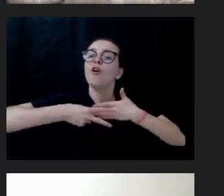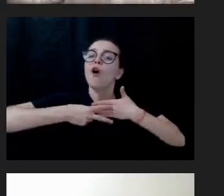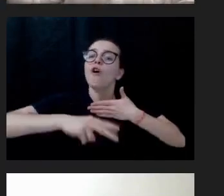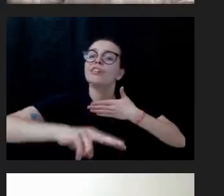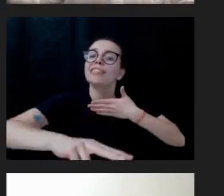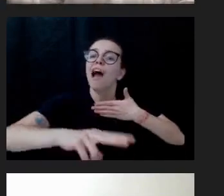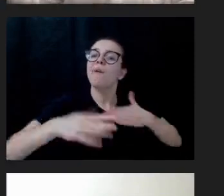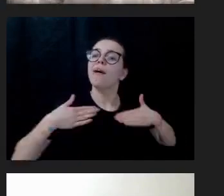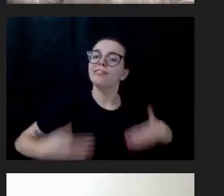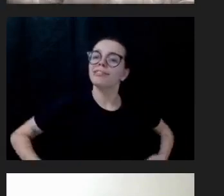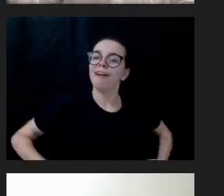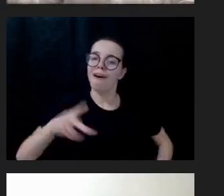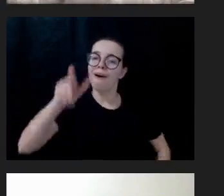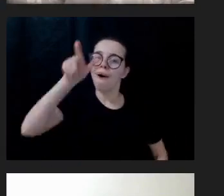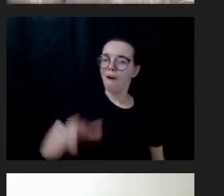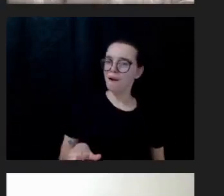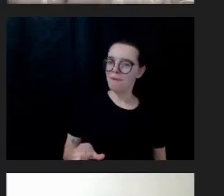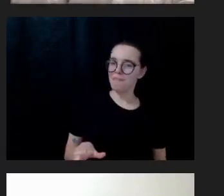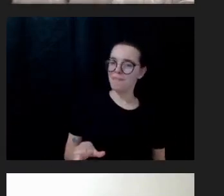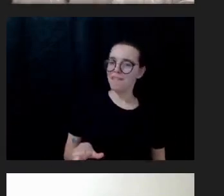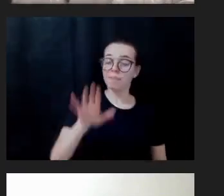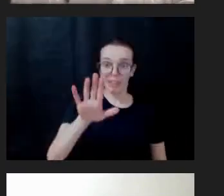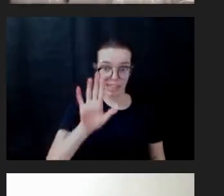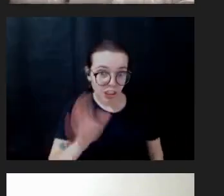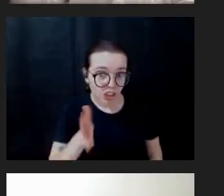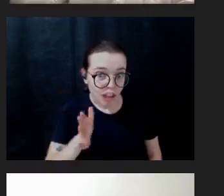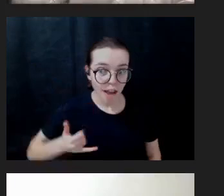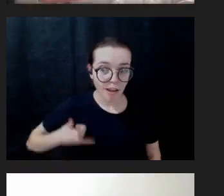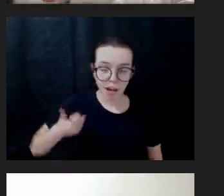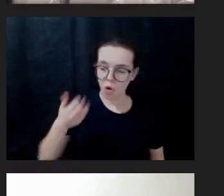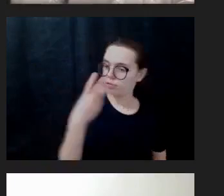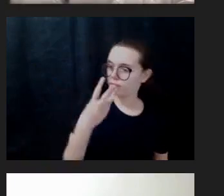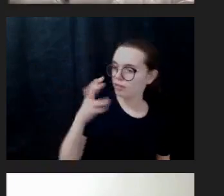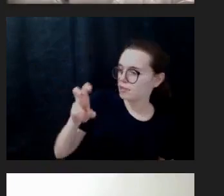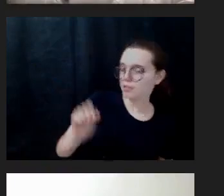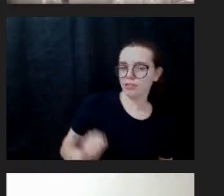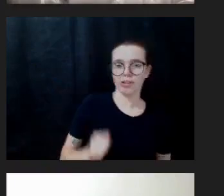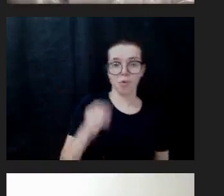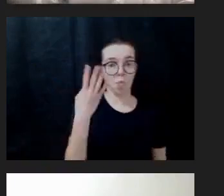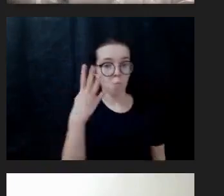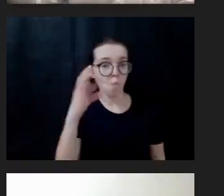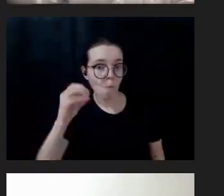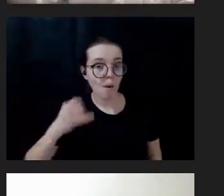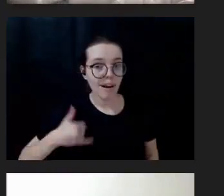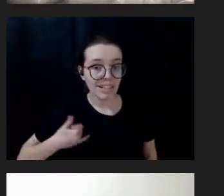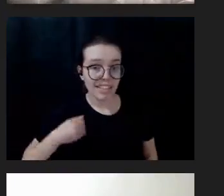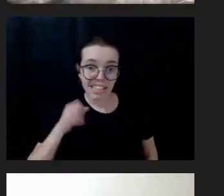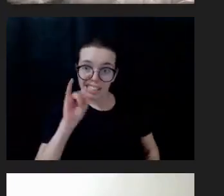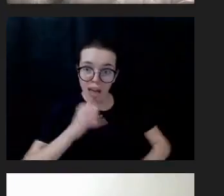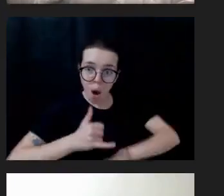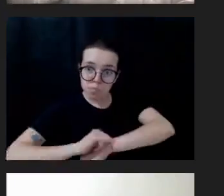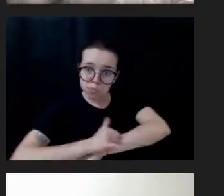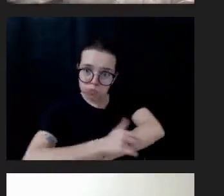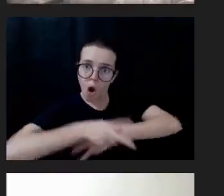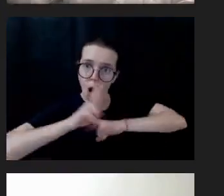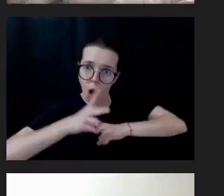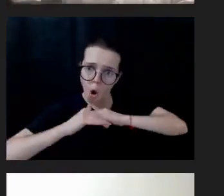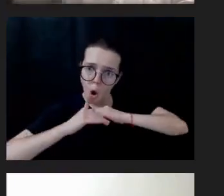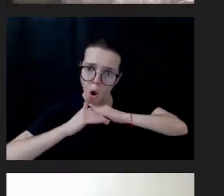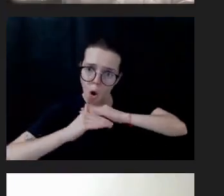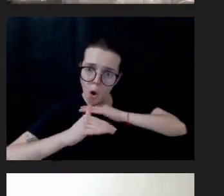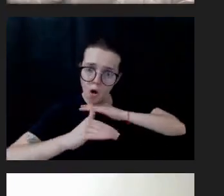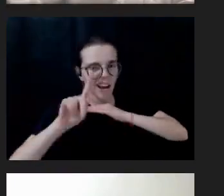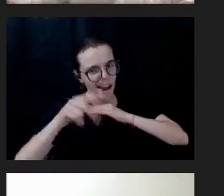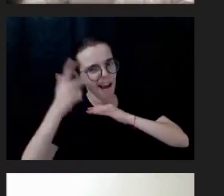aos 35, 40 anos, se ele não perdeu aquele peso, se ele manteve, o que é muito frequente, se